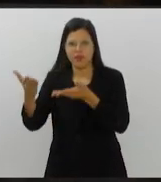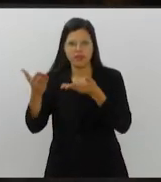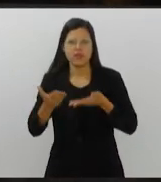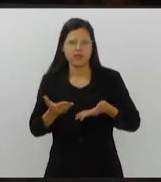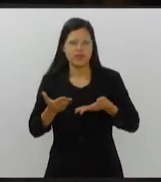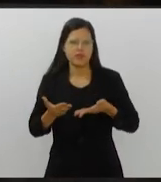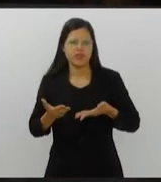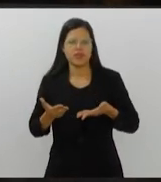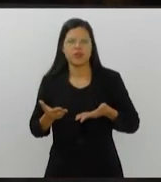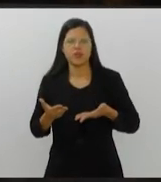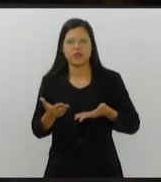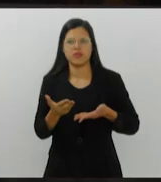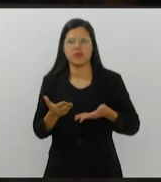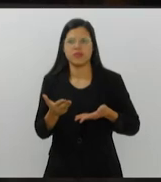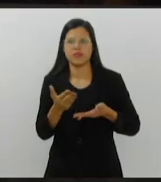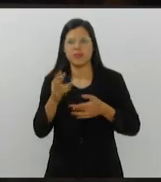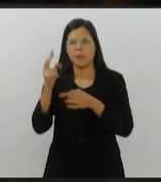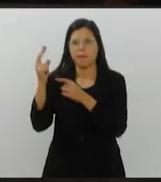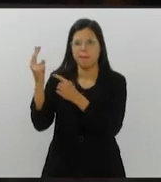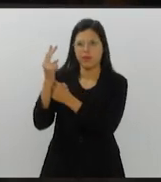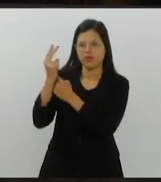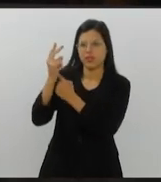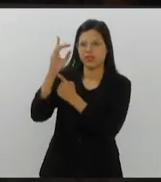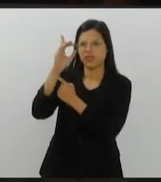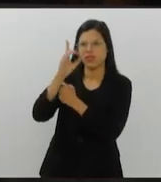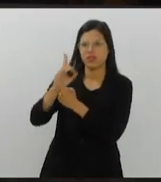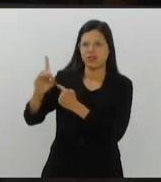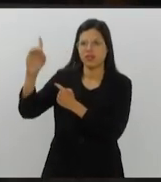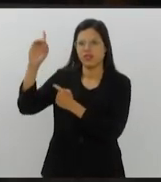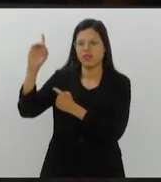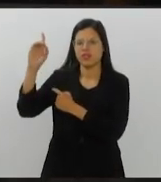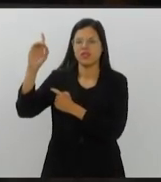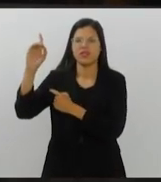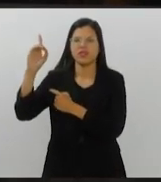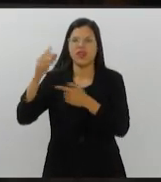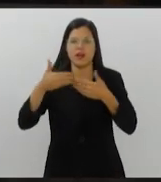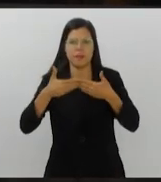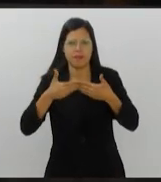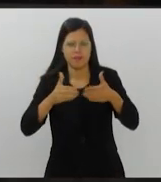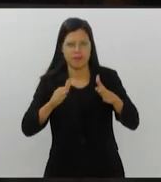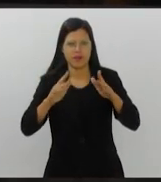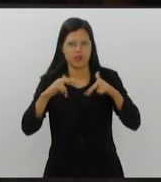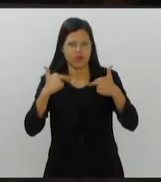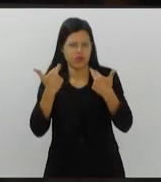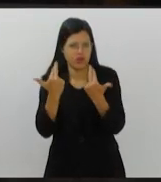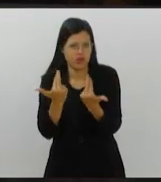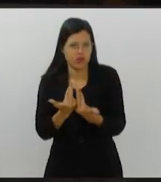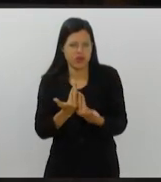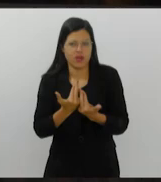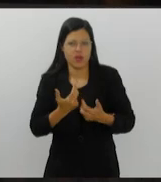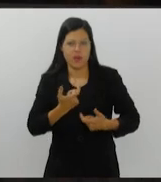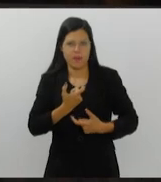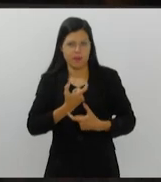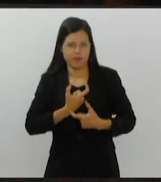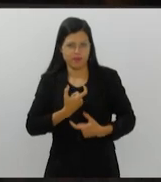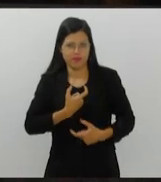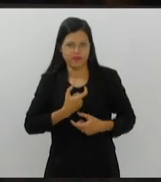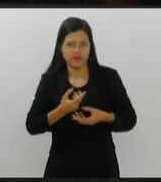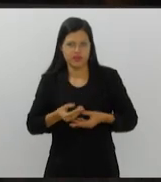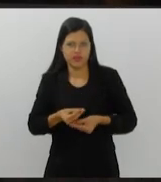casa. Sob a proteção de Deus, declaro aberta a sessão solene com entrega de medalhas Tiradentes